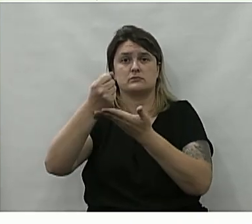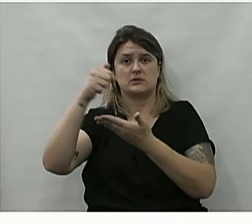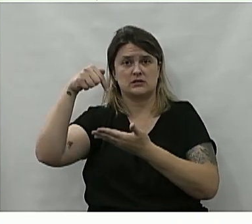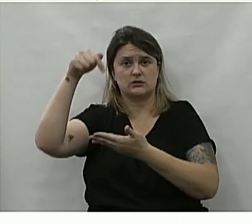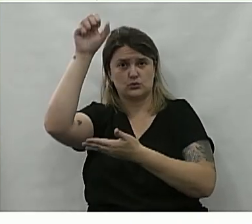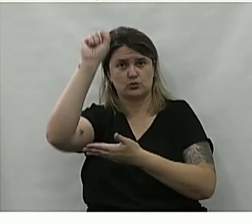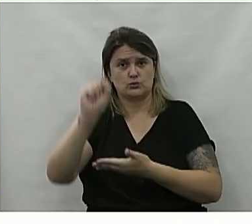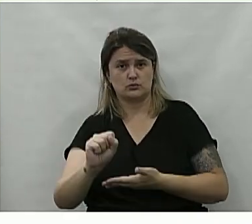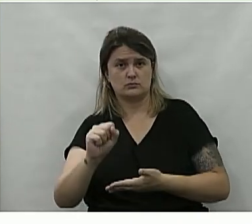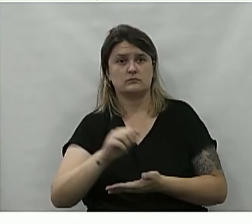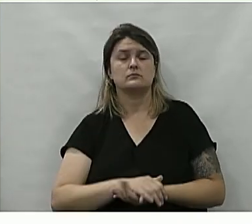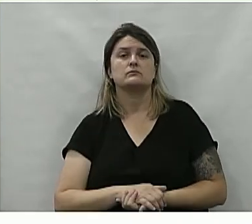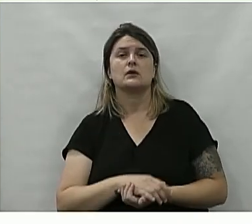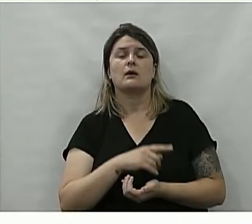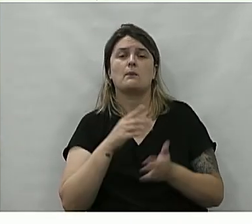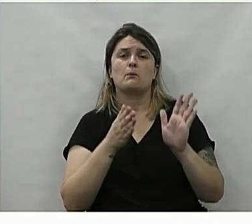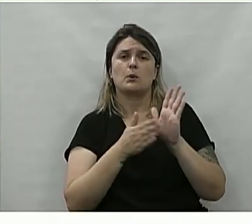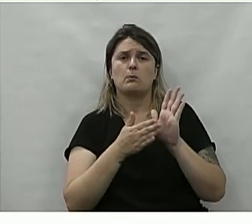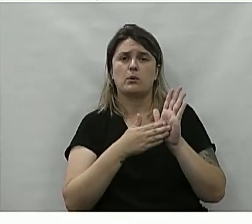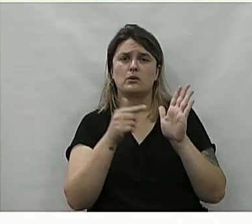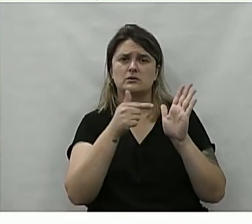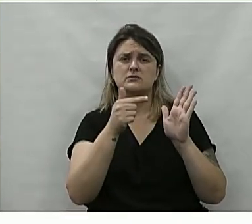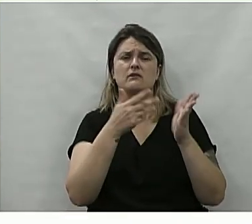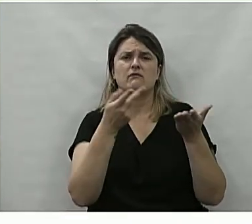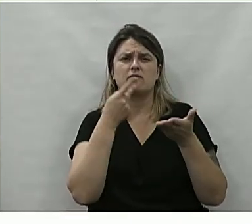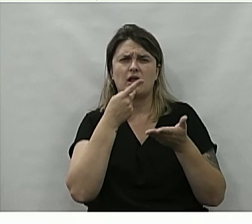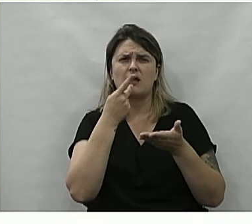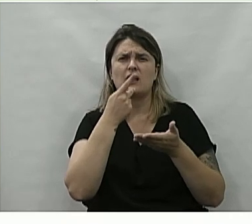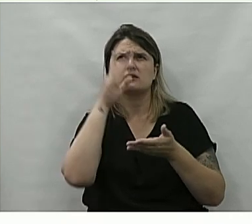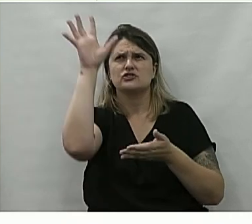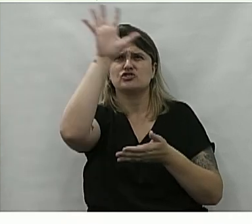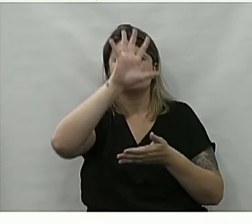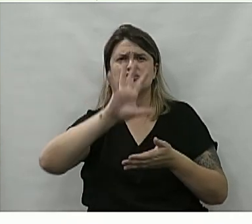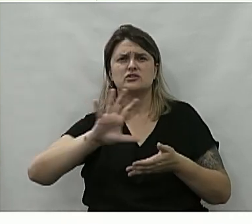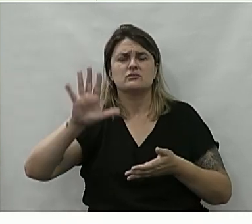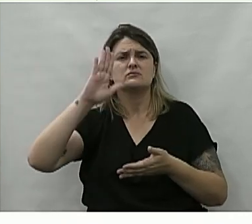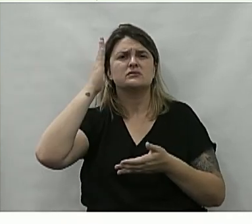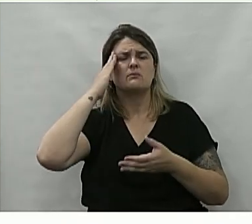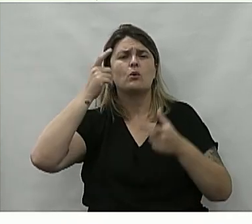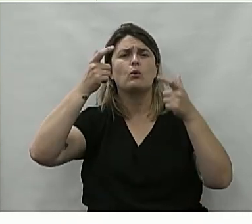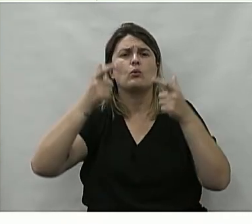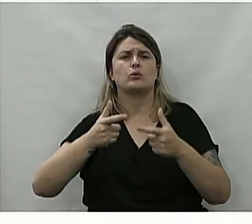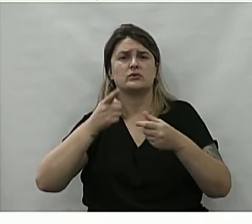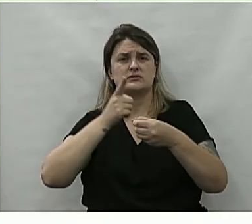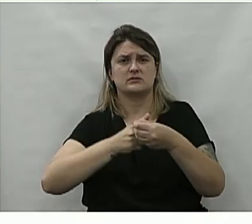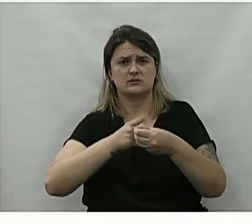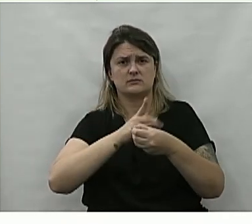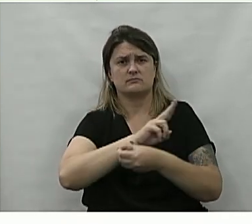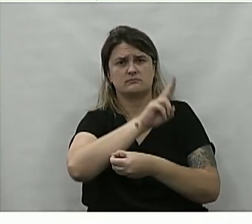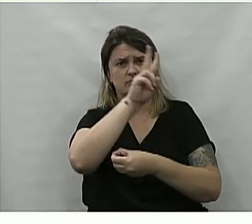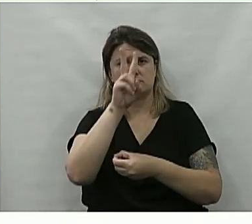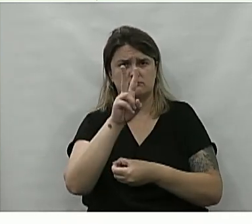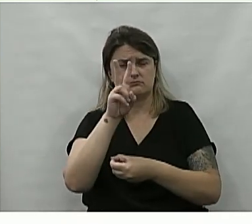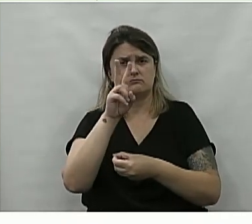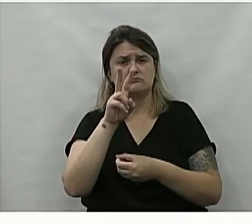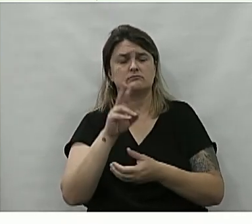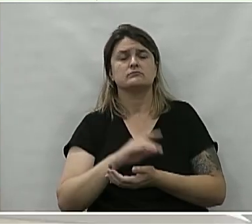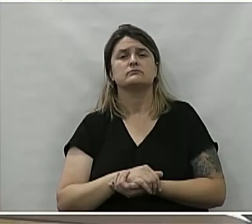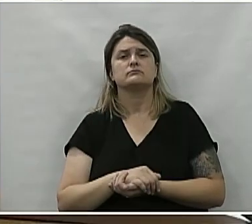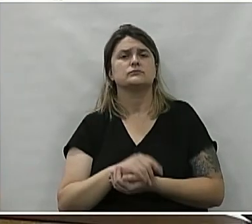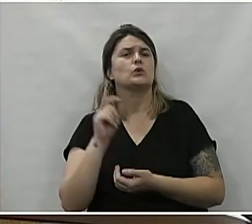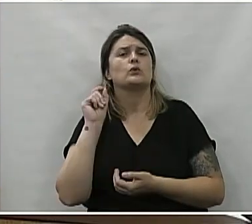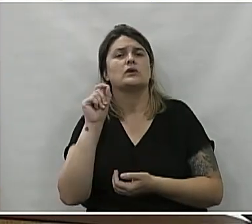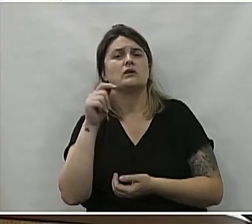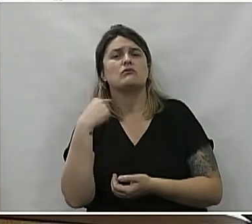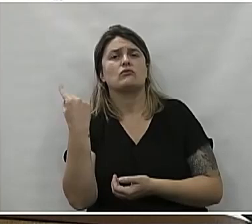região A proposta aqui É justamente Falar de forma regional Mas saber Onde a União da Vitória Está colocado Nesse enredo O